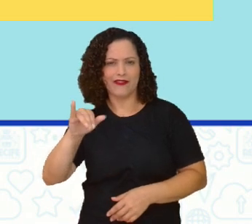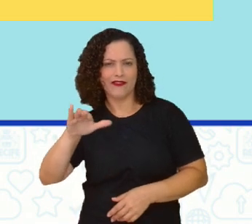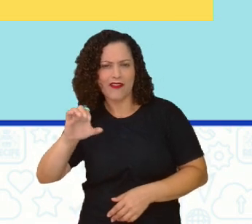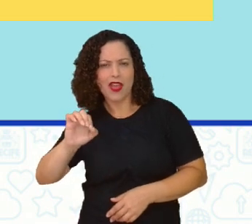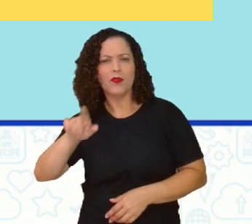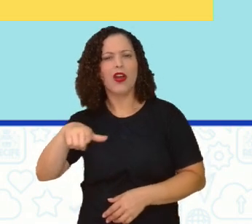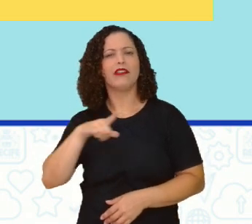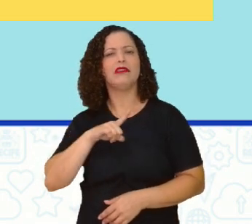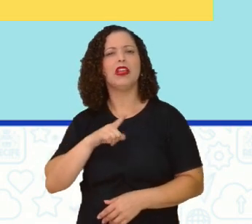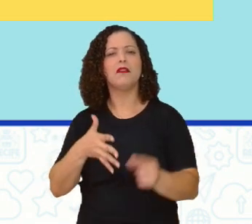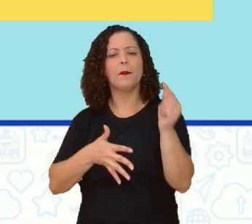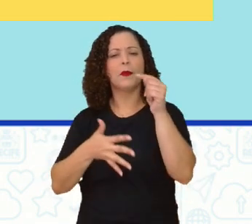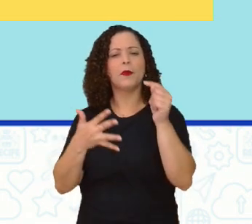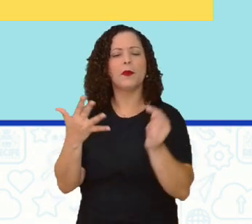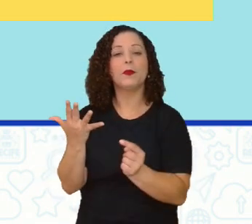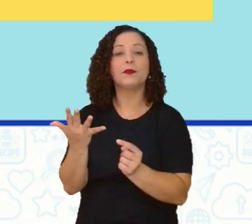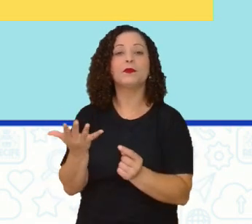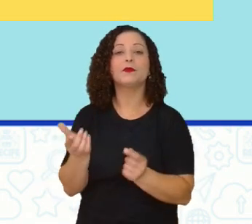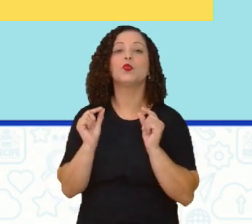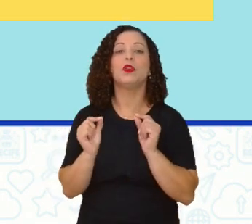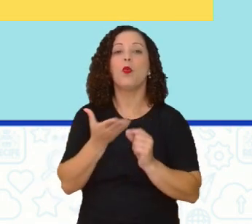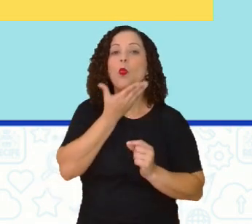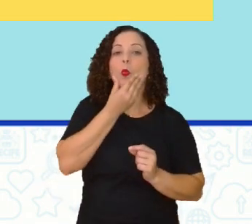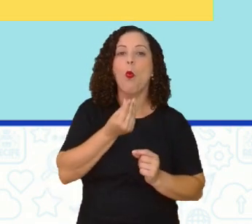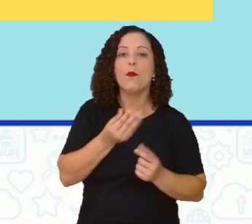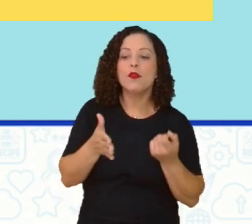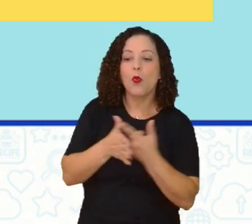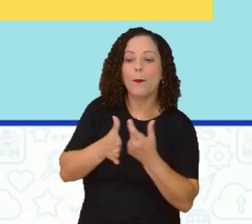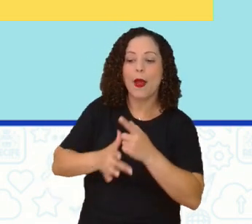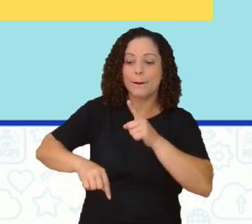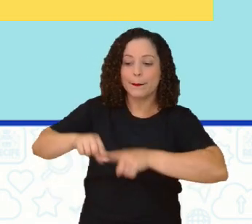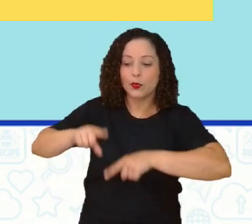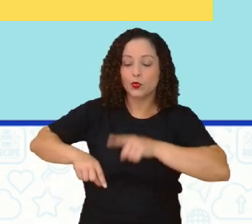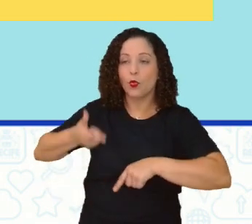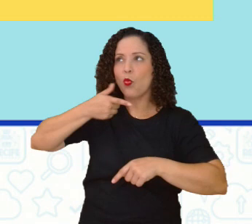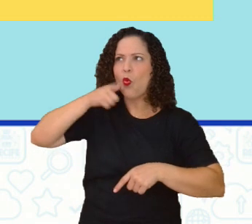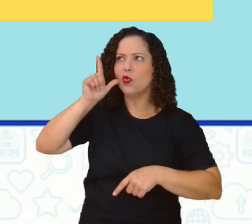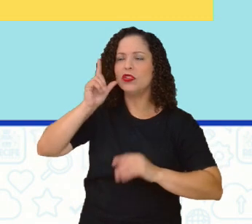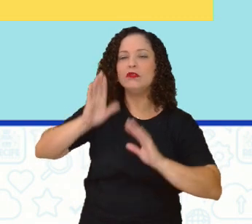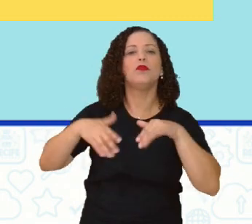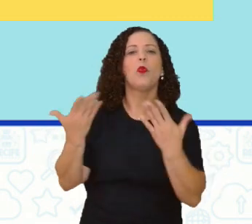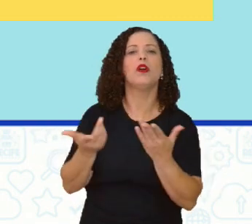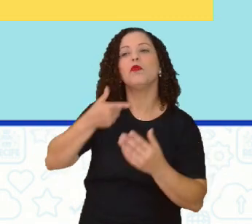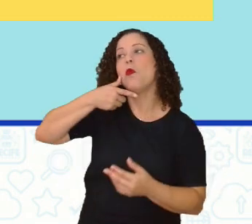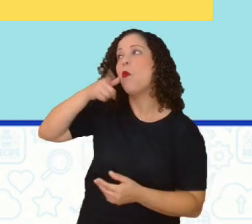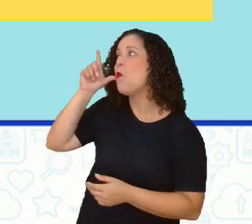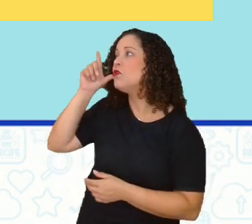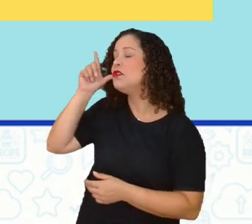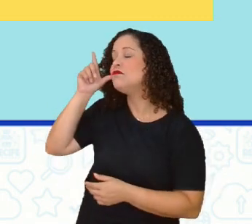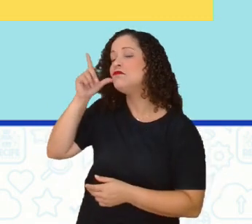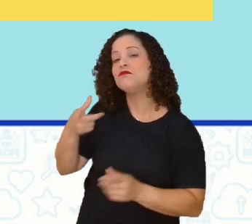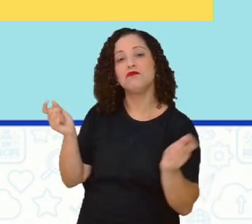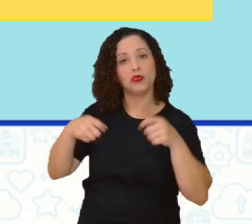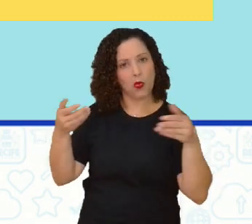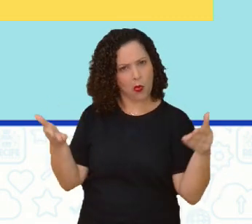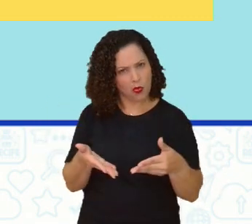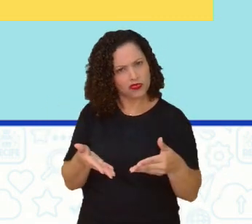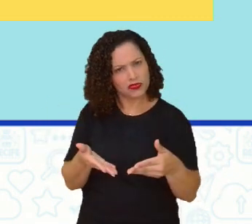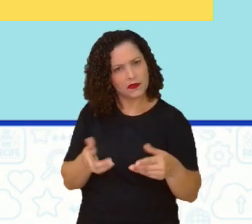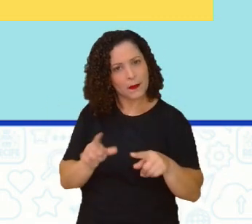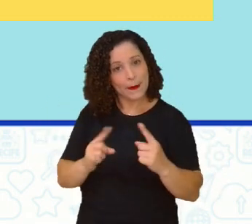Guilherme comprou um jogo imobiliário ontem, não é? Então foi, quando foi? Ontem, podia ter sido hoje,